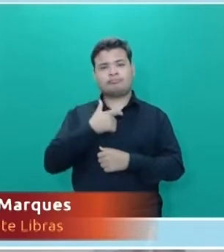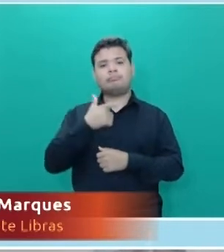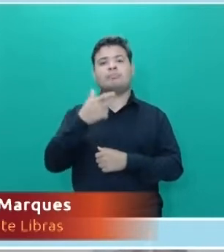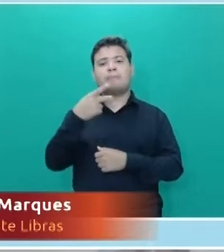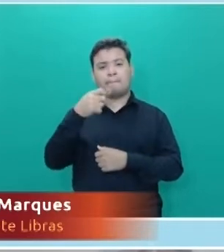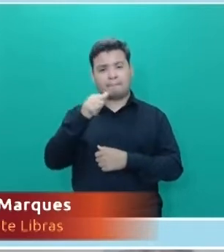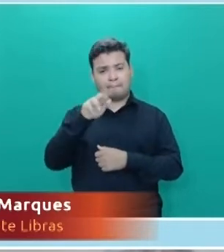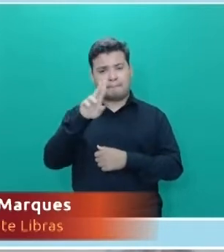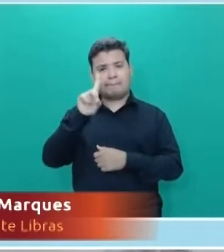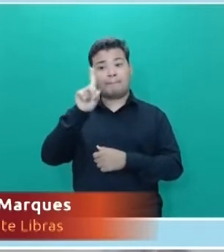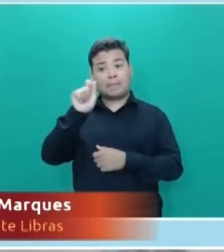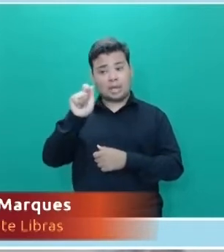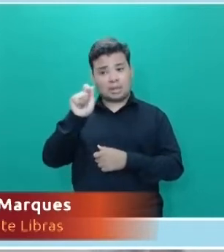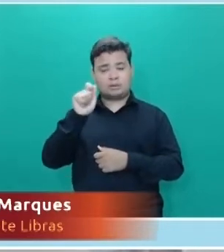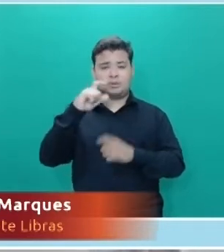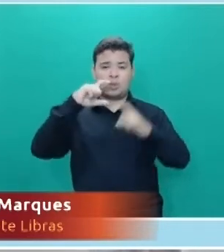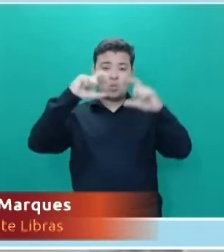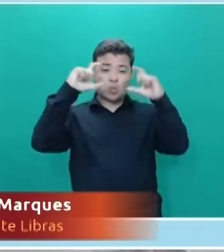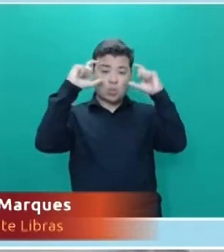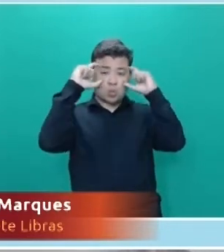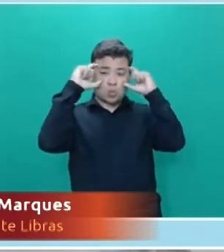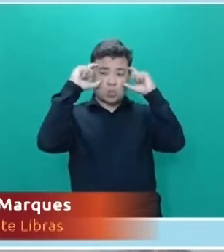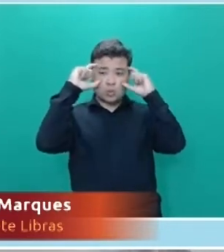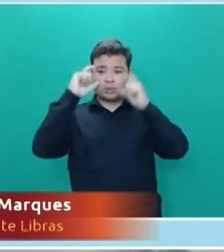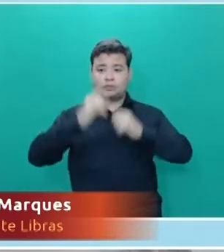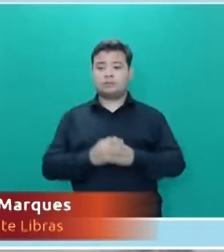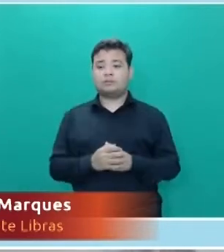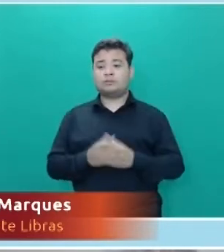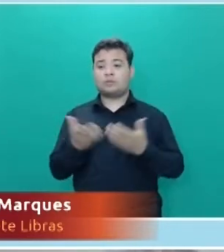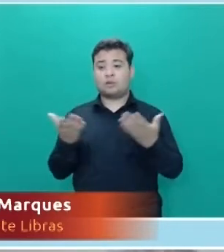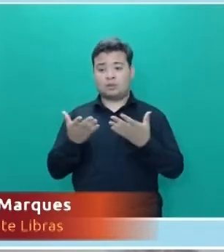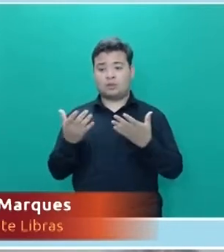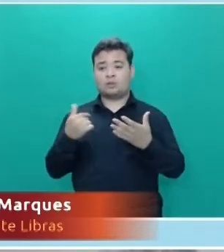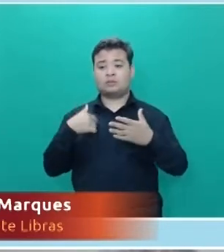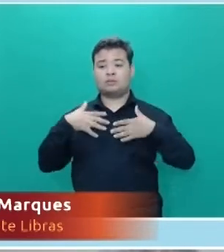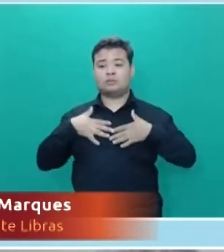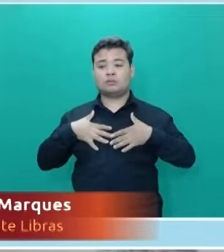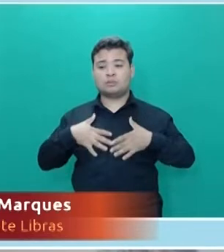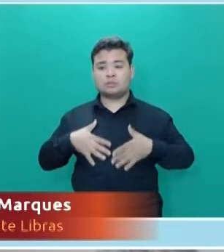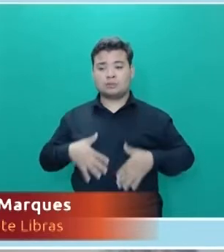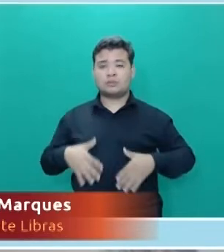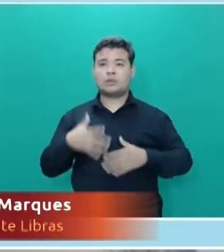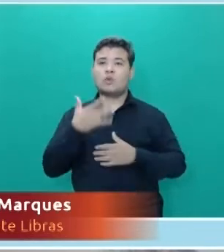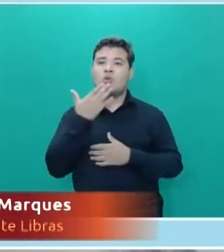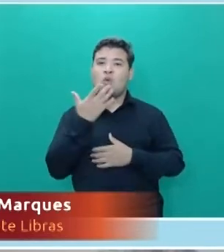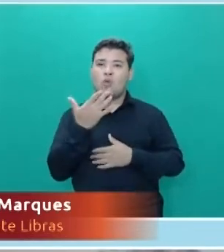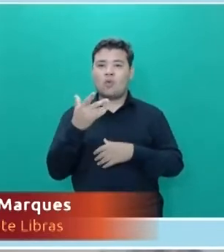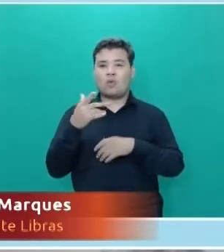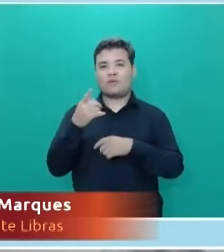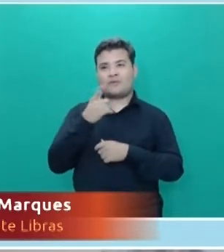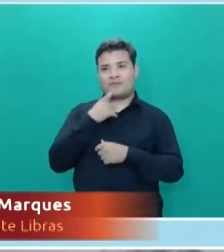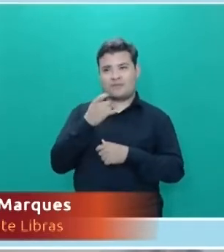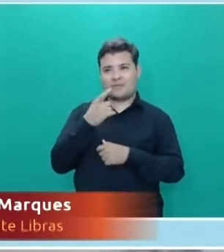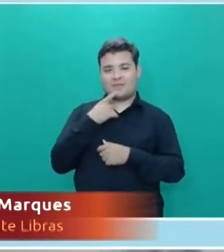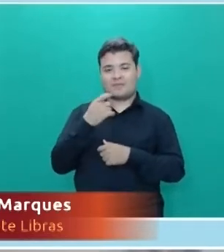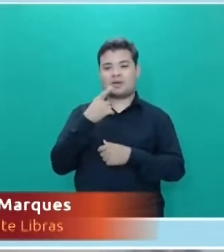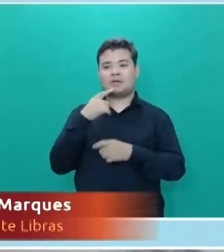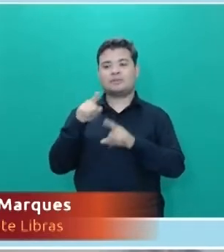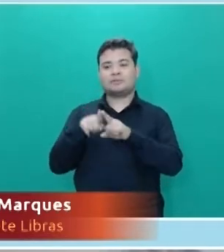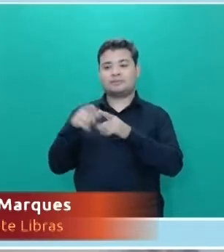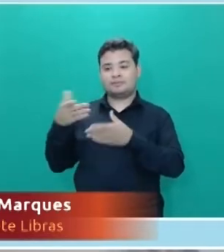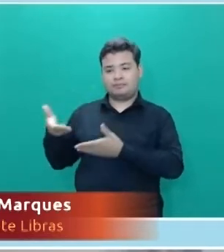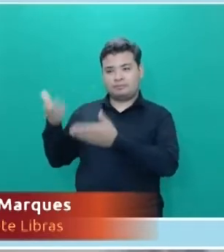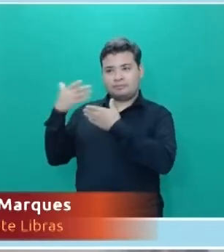uso óculos e hoje estou usando um vestido em tons vermelhos. Atrás de mim, uma parede